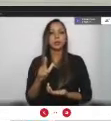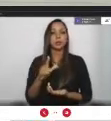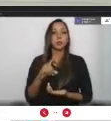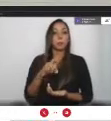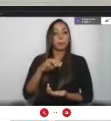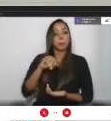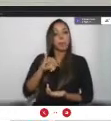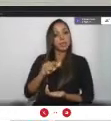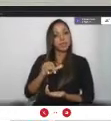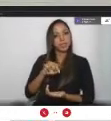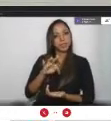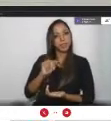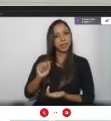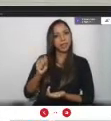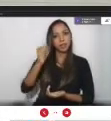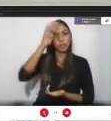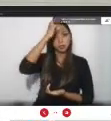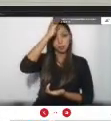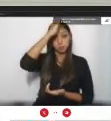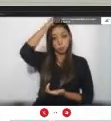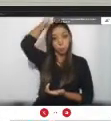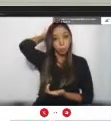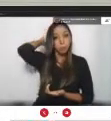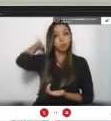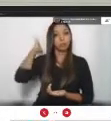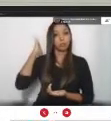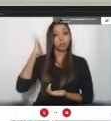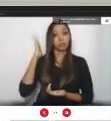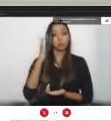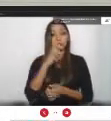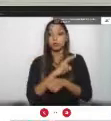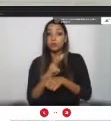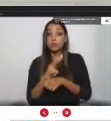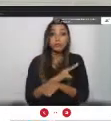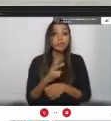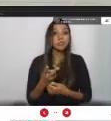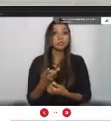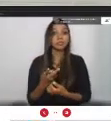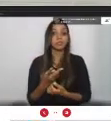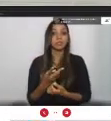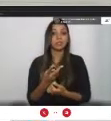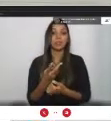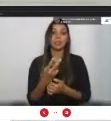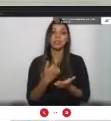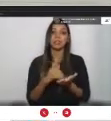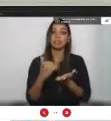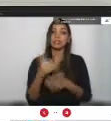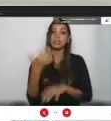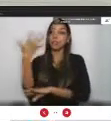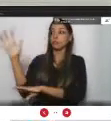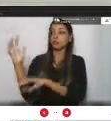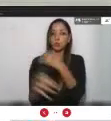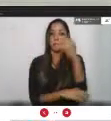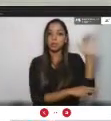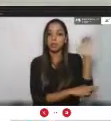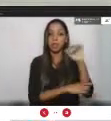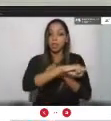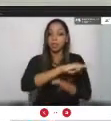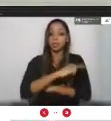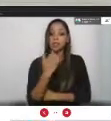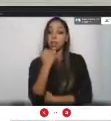de Meio Ambiente, que estão lá na frente todos os dias para encerrar as aglomerações, acabar